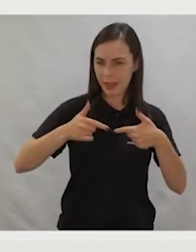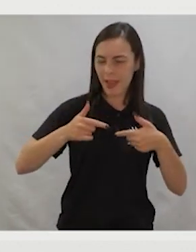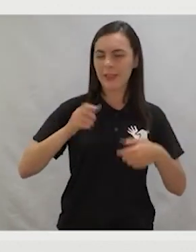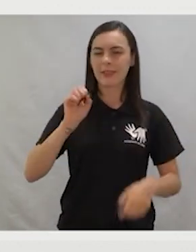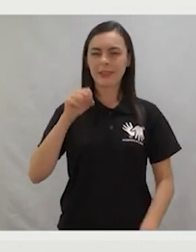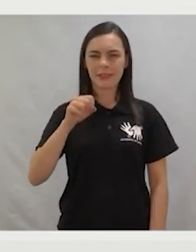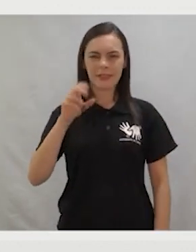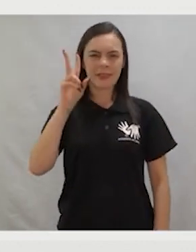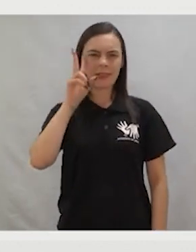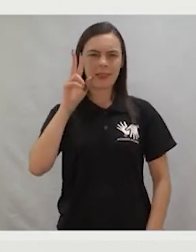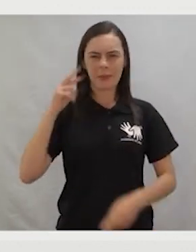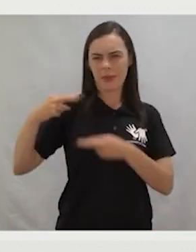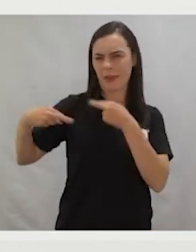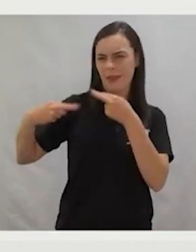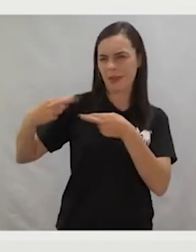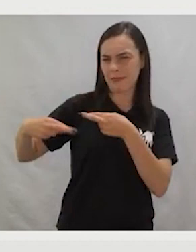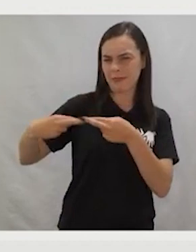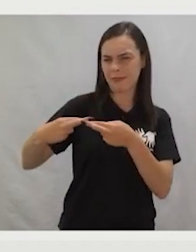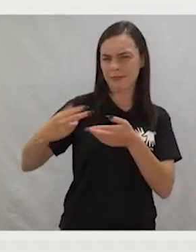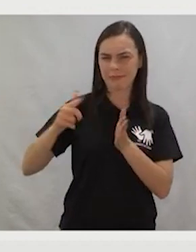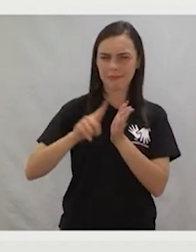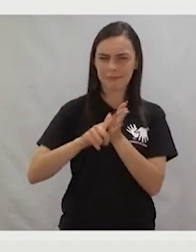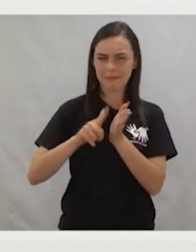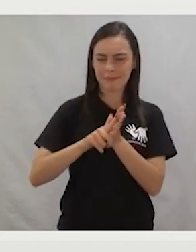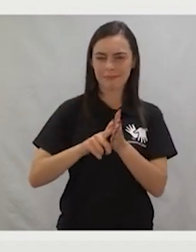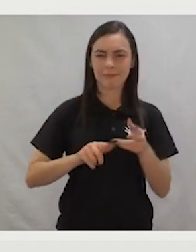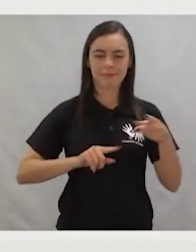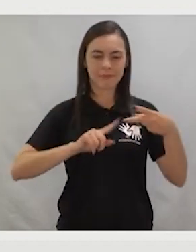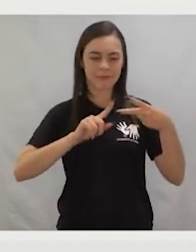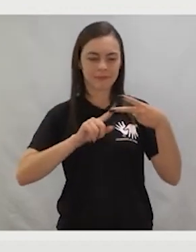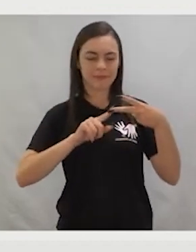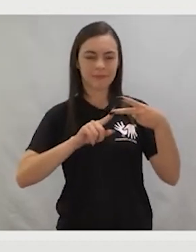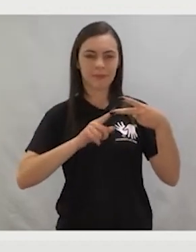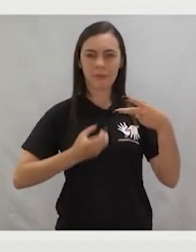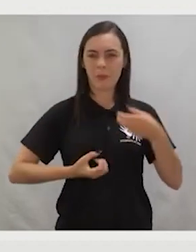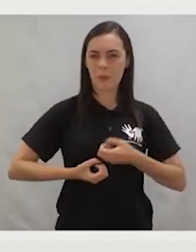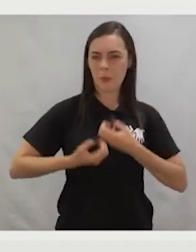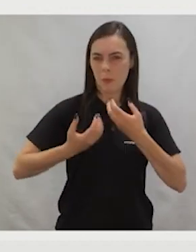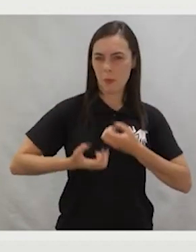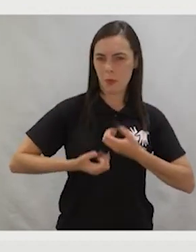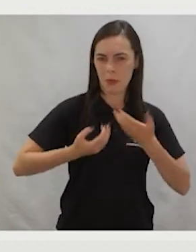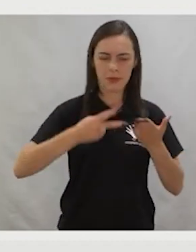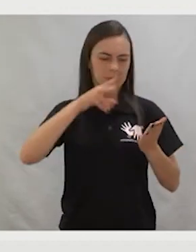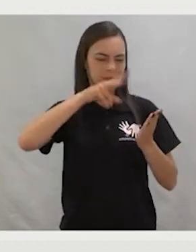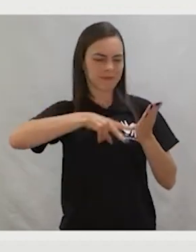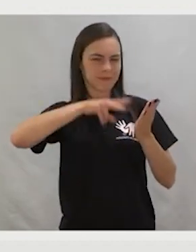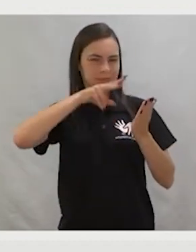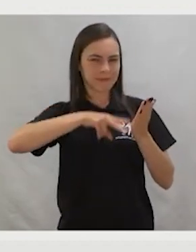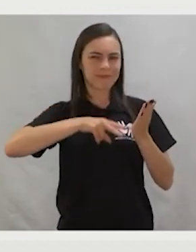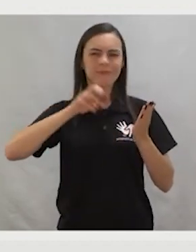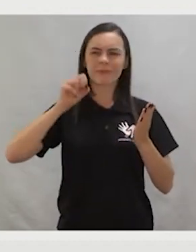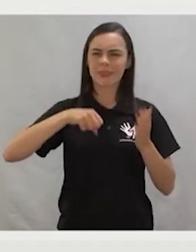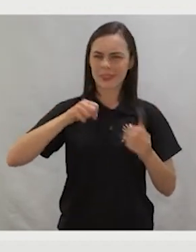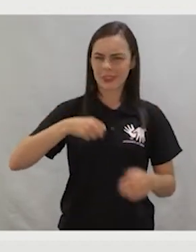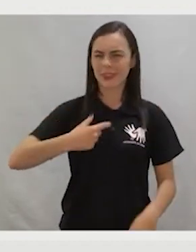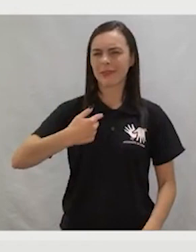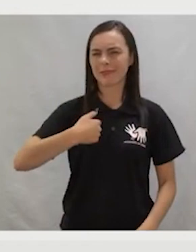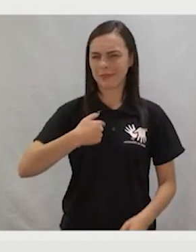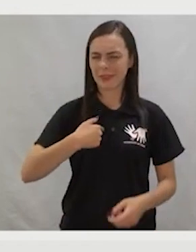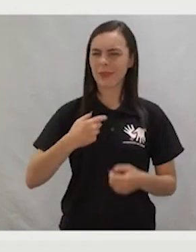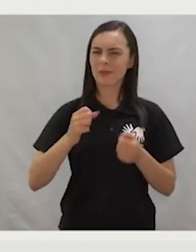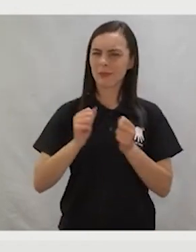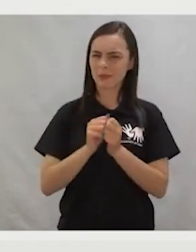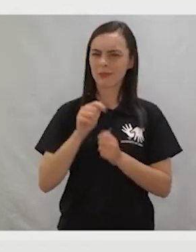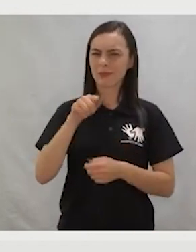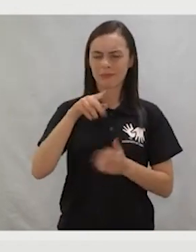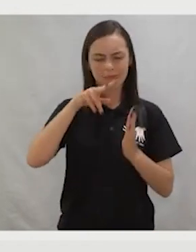professora Silvia lá, que vocês reciclaram o papel. Vocês fizeram a leitura de um poema? Fizemos, né? A professora Liliane fez a